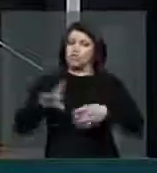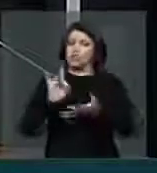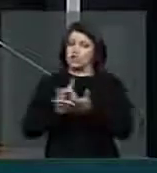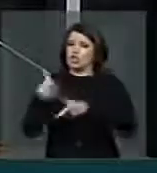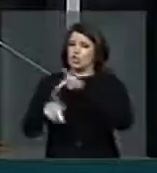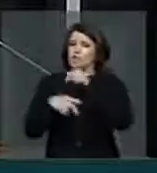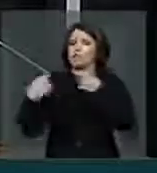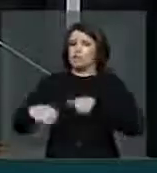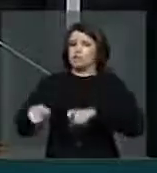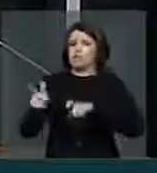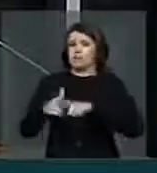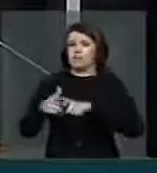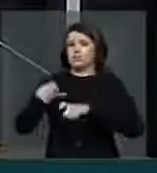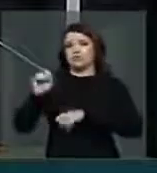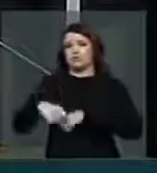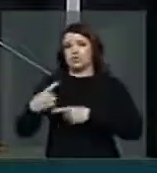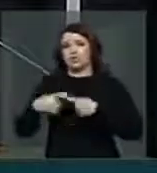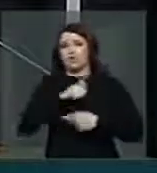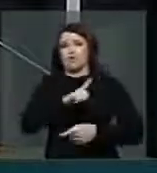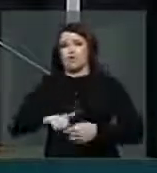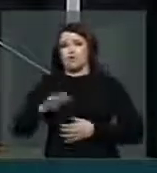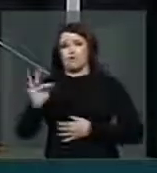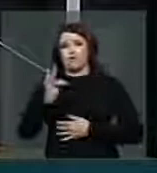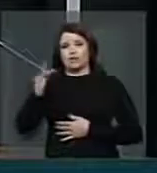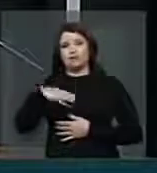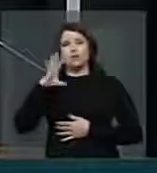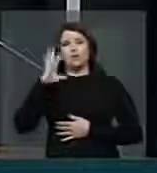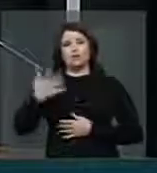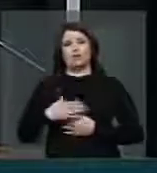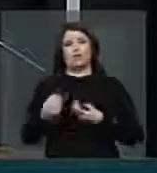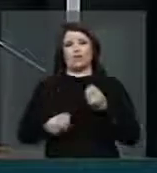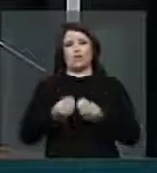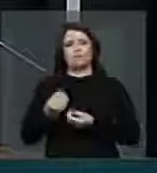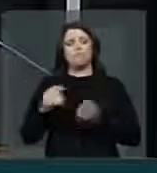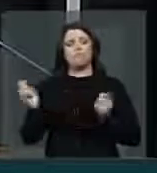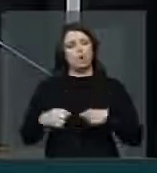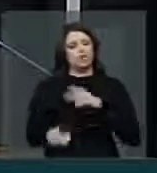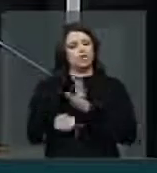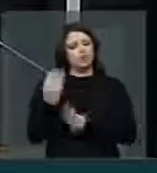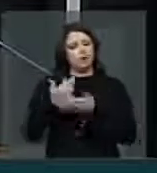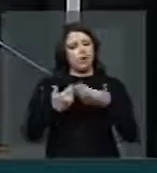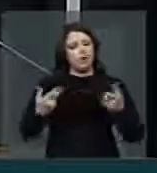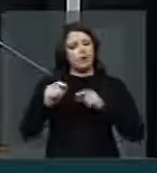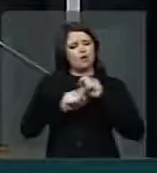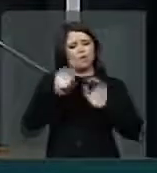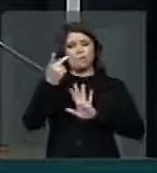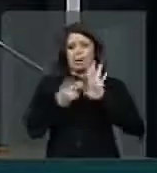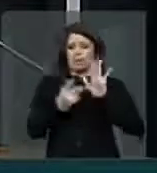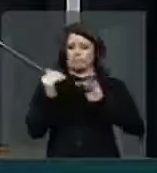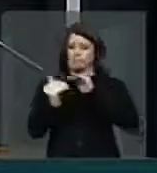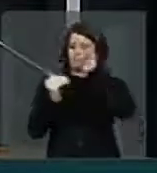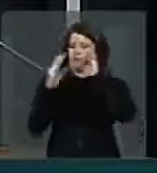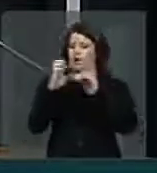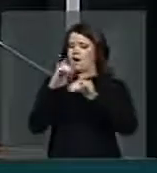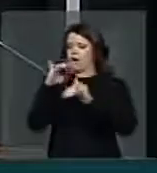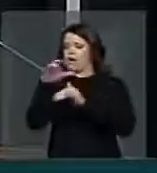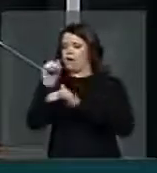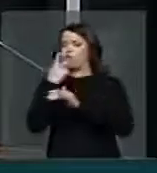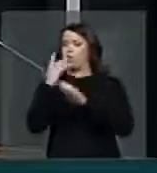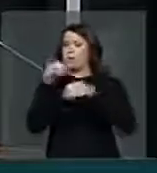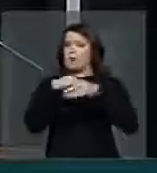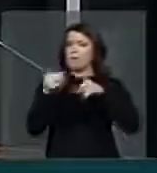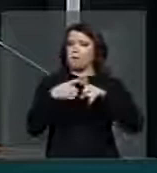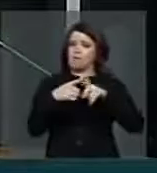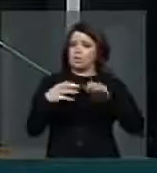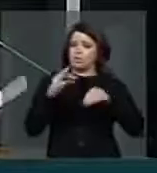população precisa de médicos, e o governo federal tem que resolver isso. Pode criar até um sistema, um plano de carreira federal para colocar médico